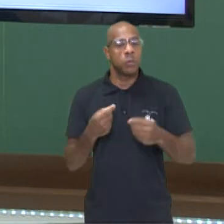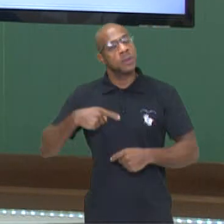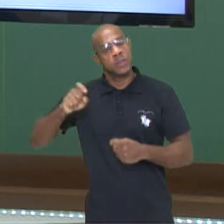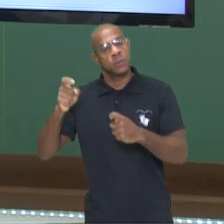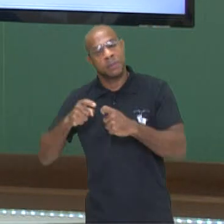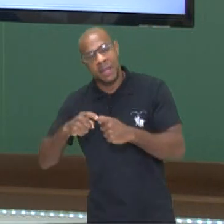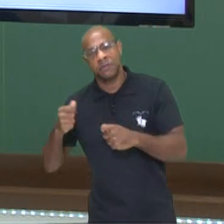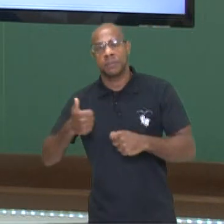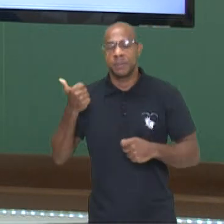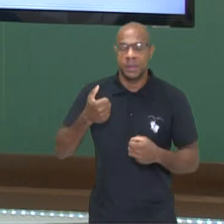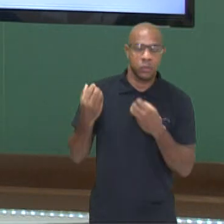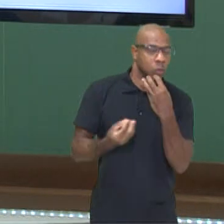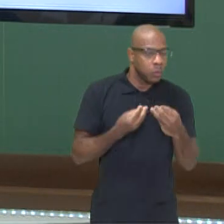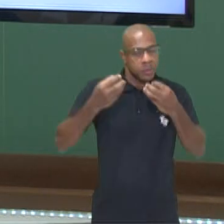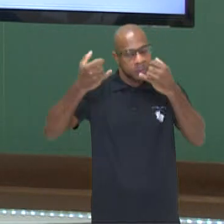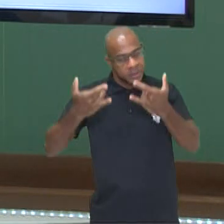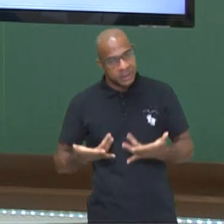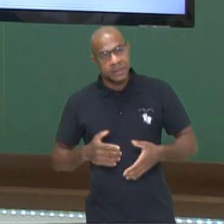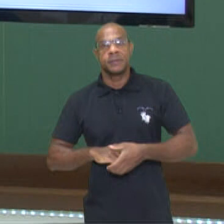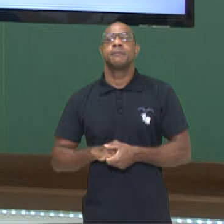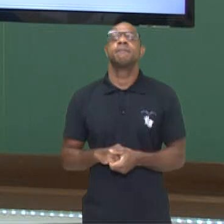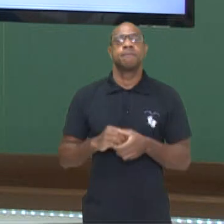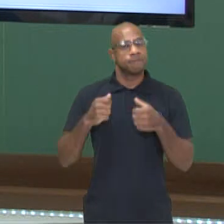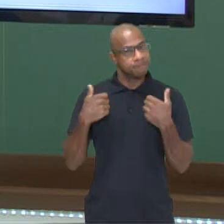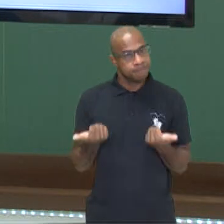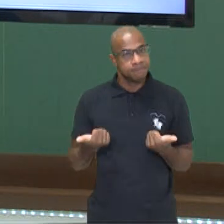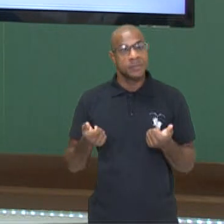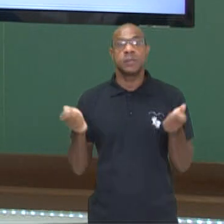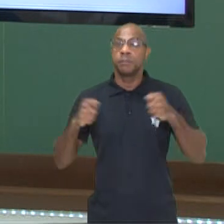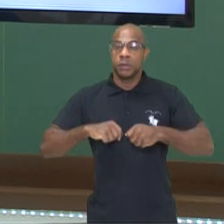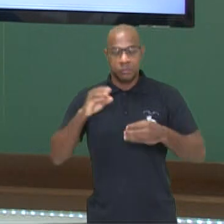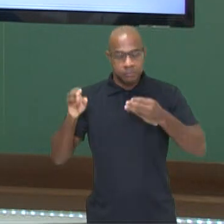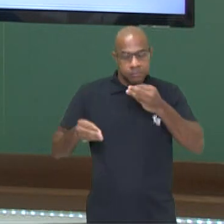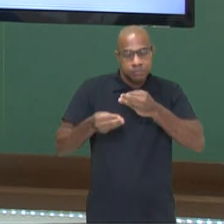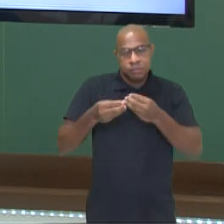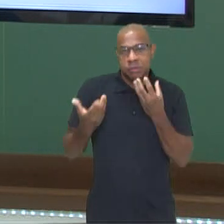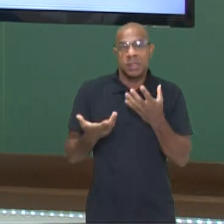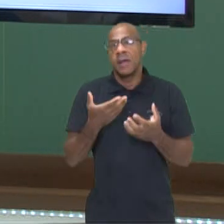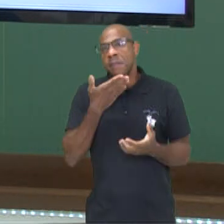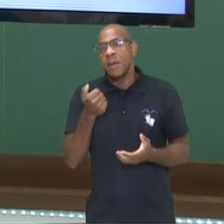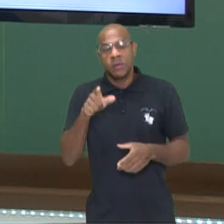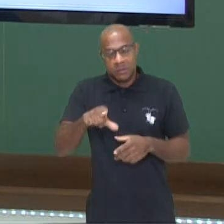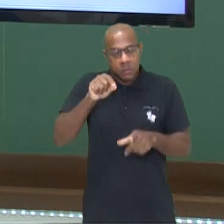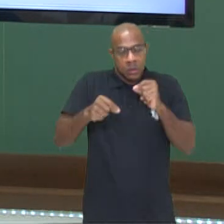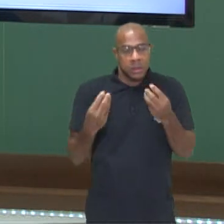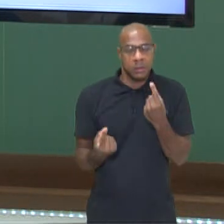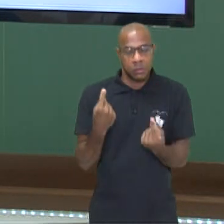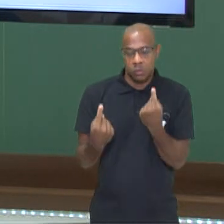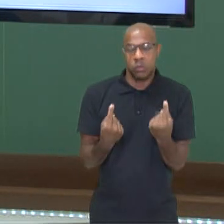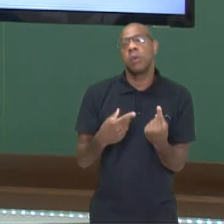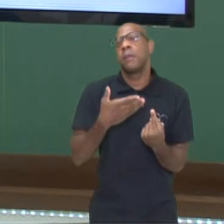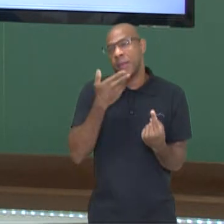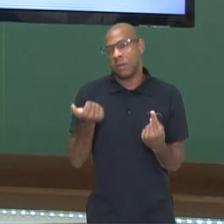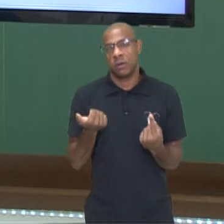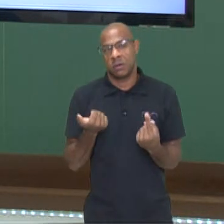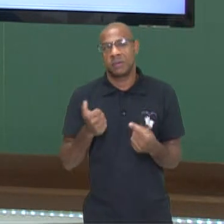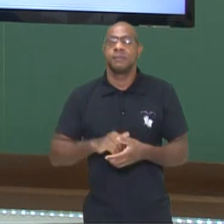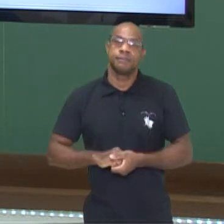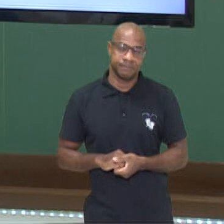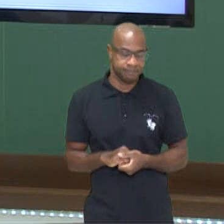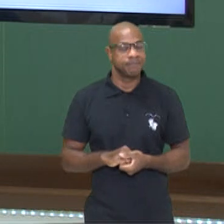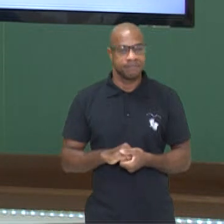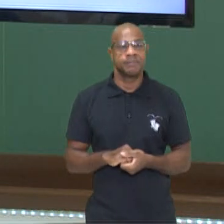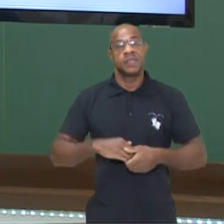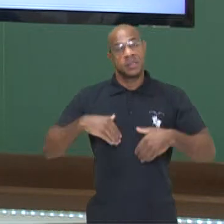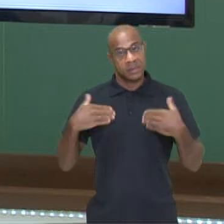da saúde para falar sobre esses objetivos e qual se encaixa melhor, se é a corrida ou a caminhada. Não basta apenas gostar e